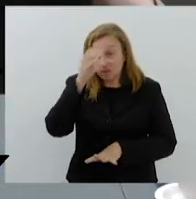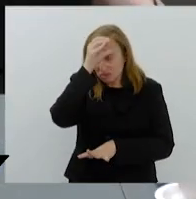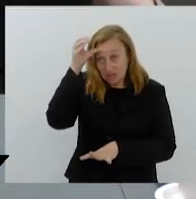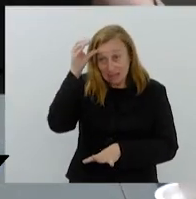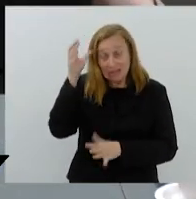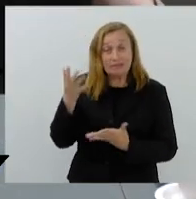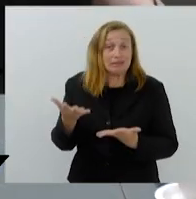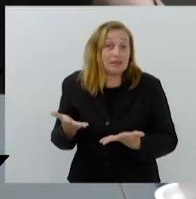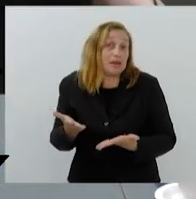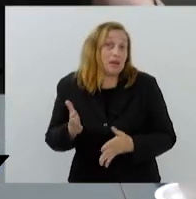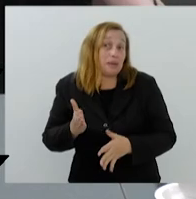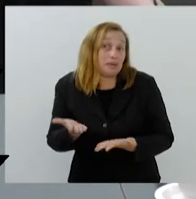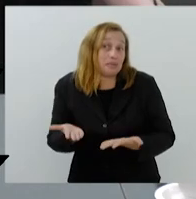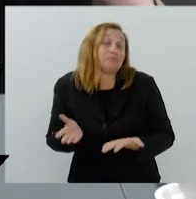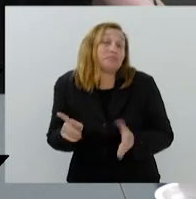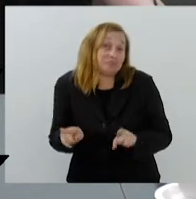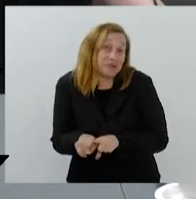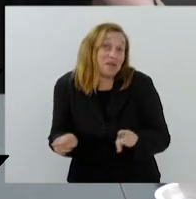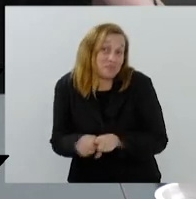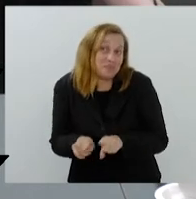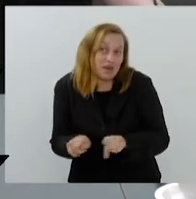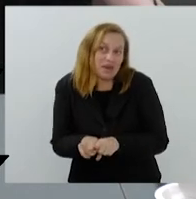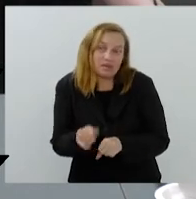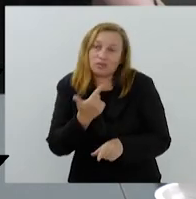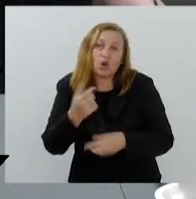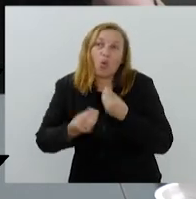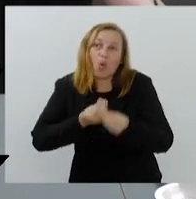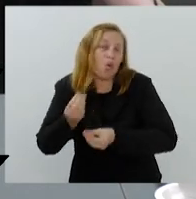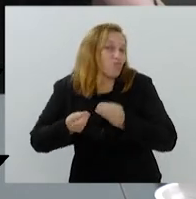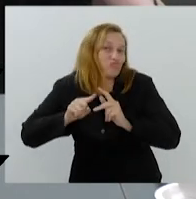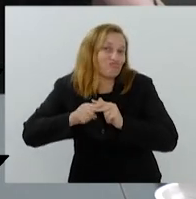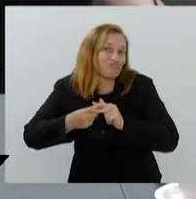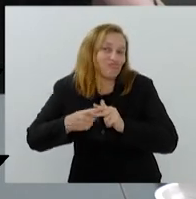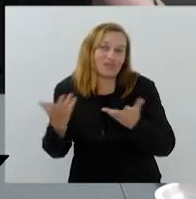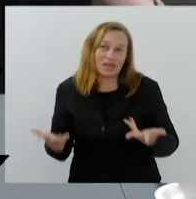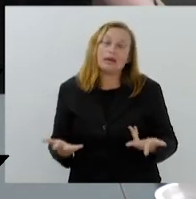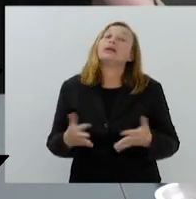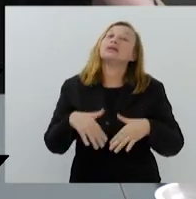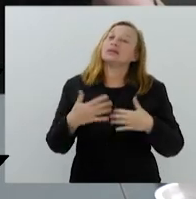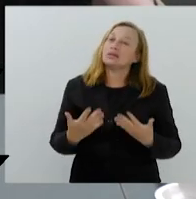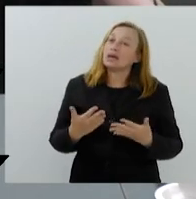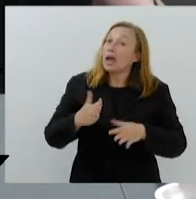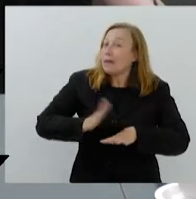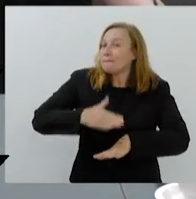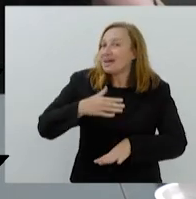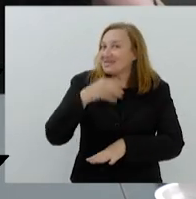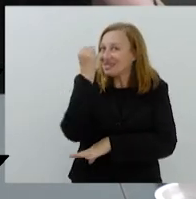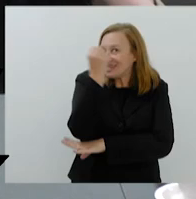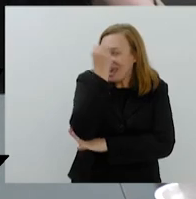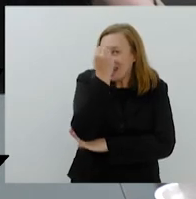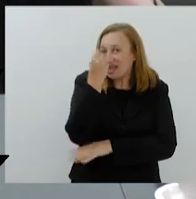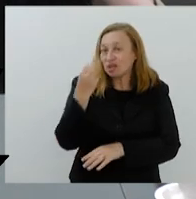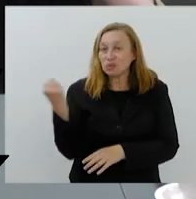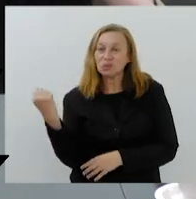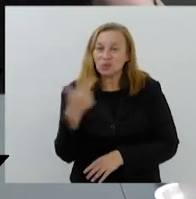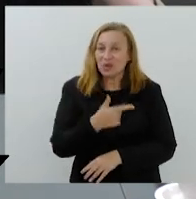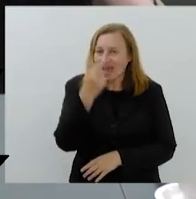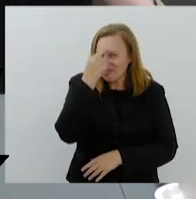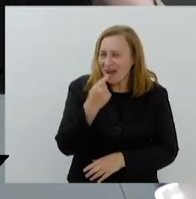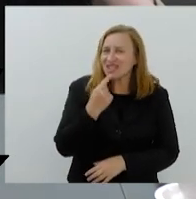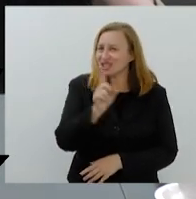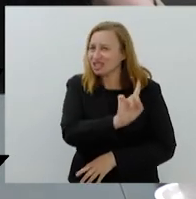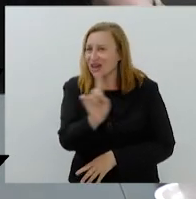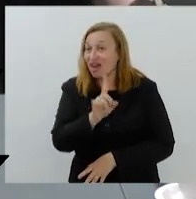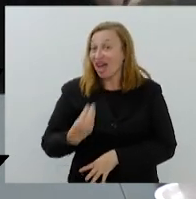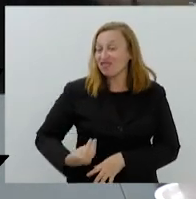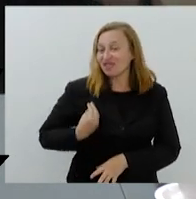associados também são irreparáveis. E aí, de uma maneira muito mais séria. Sim. Porque não é a imagem, não, é a